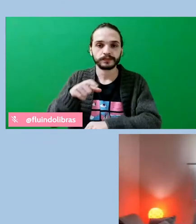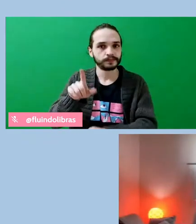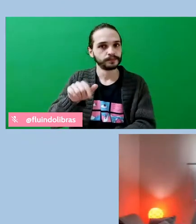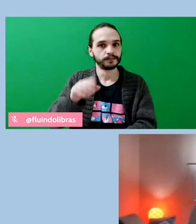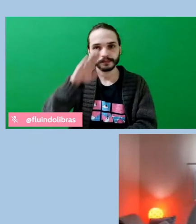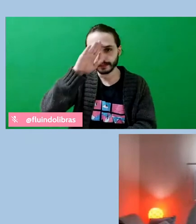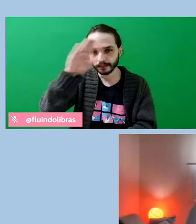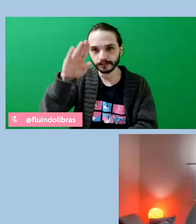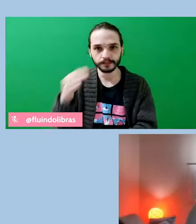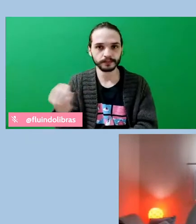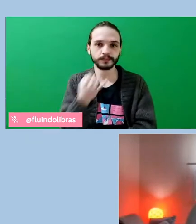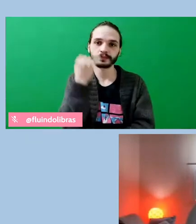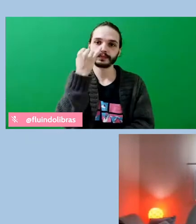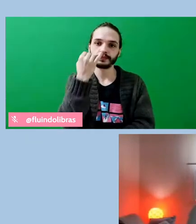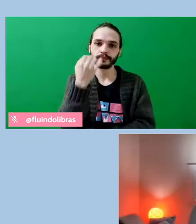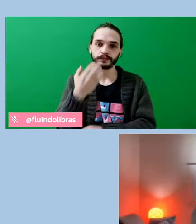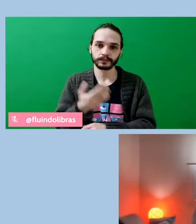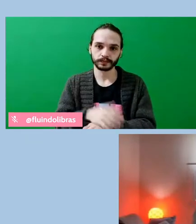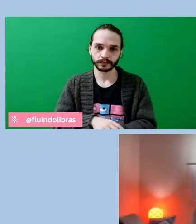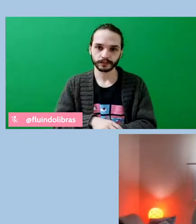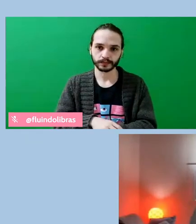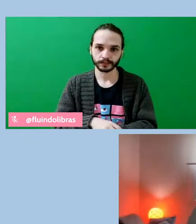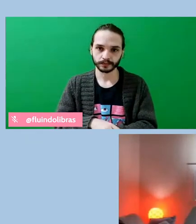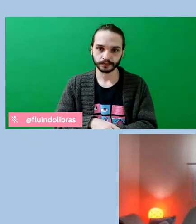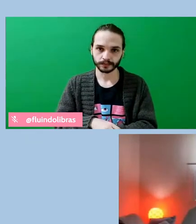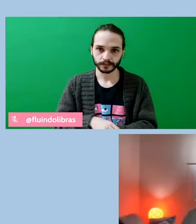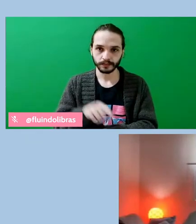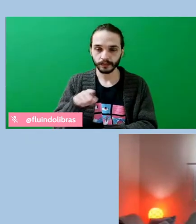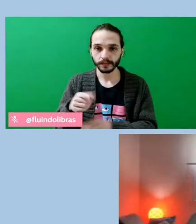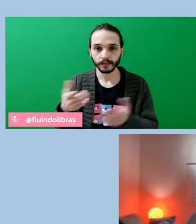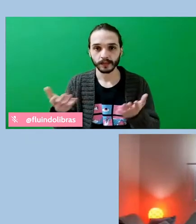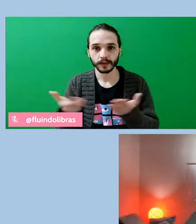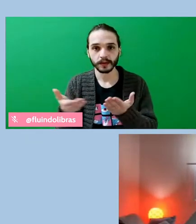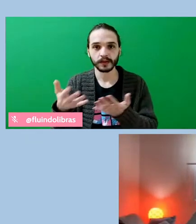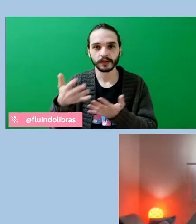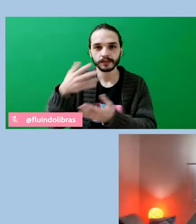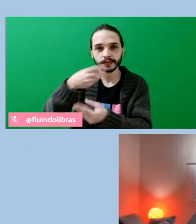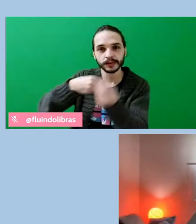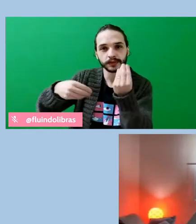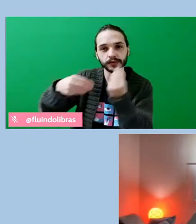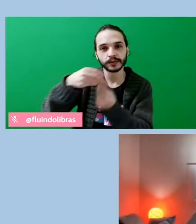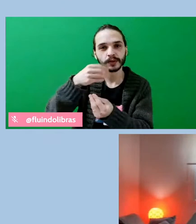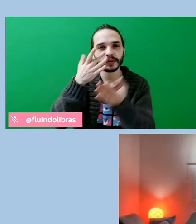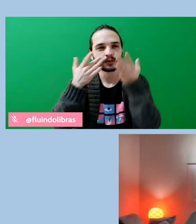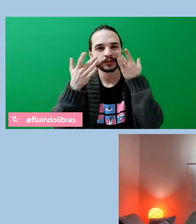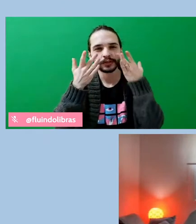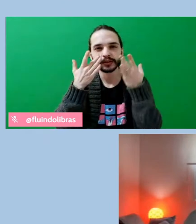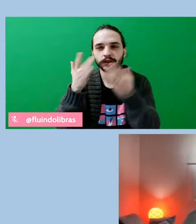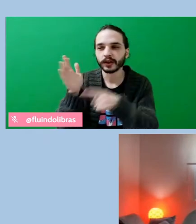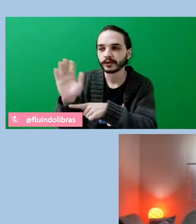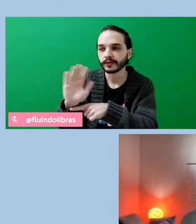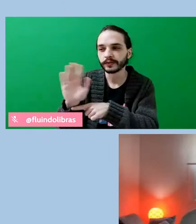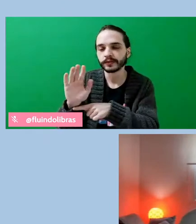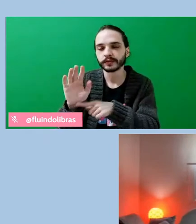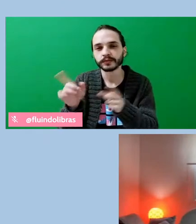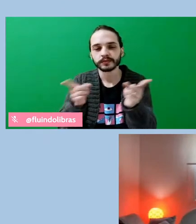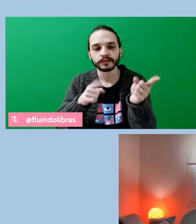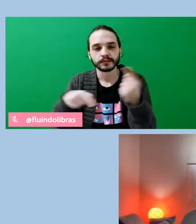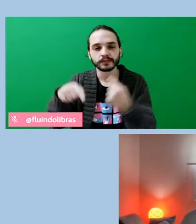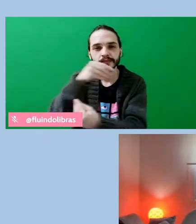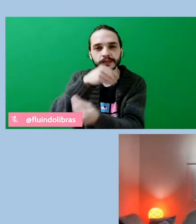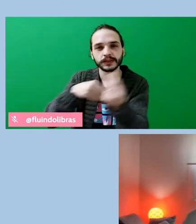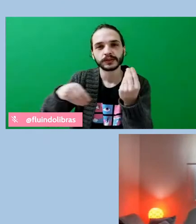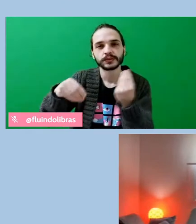assim. E tá nessa, borrando essa experiência entre o filme e a peça, né? Entre o teatro e o